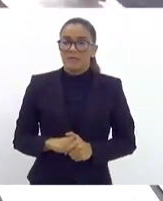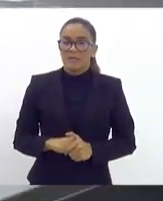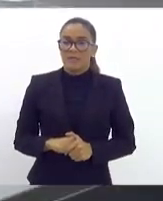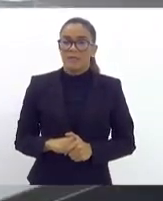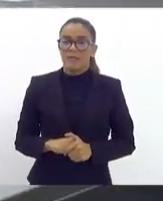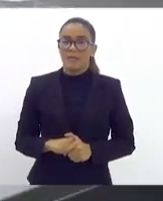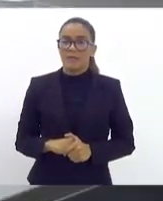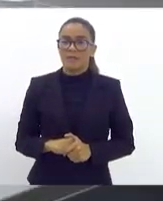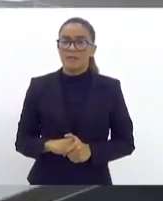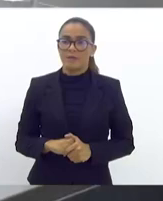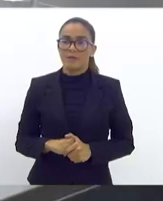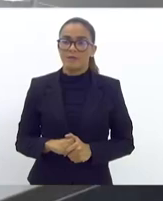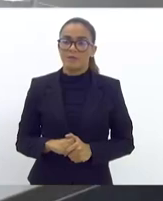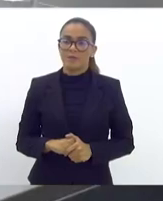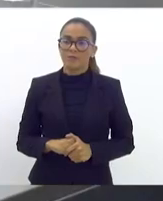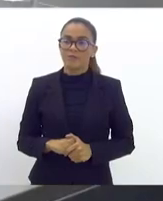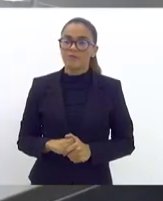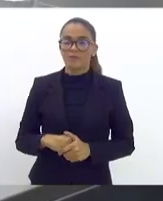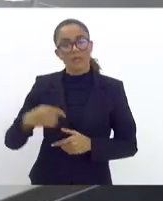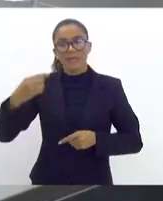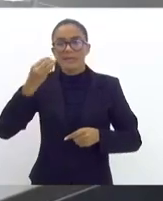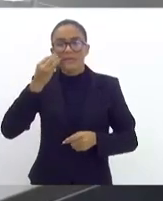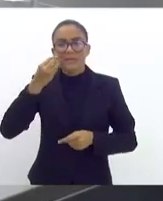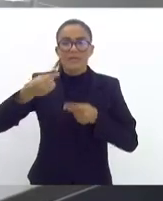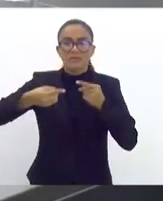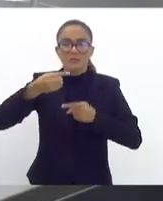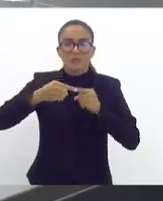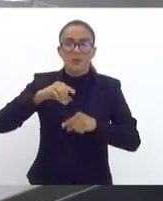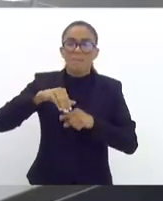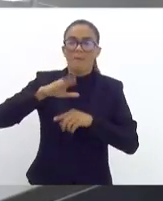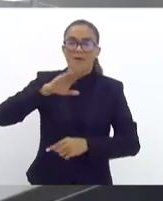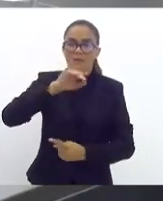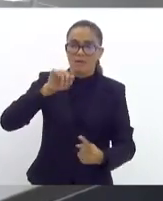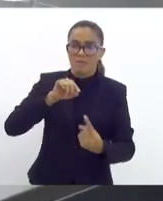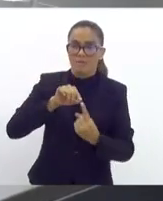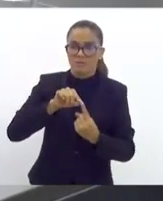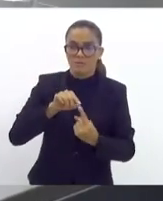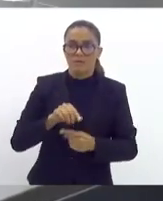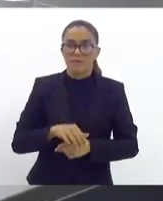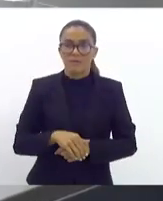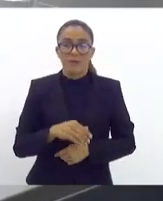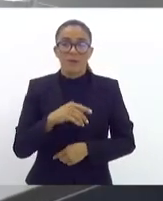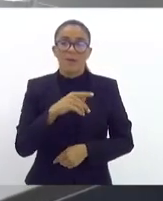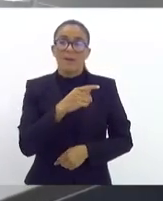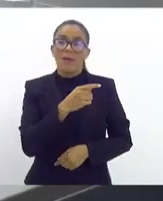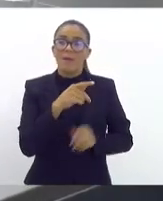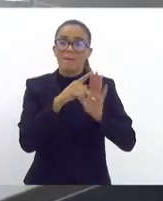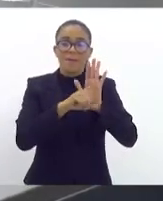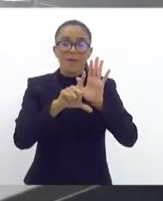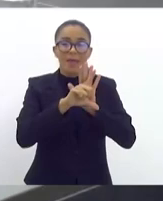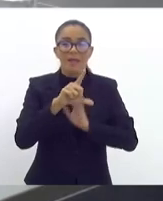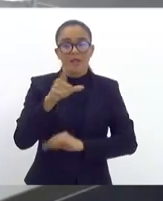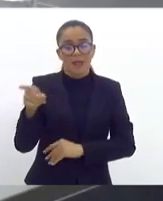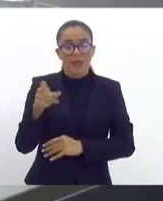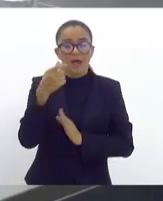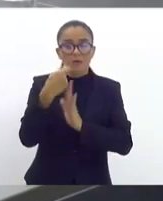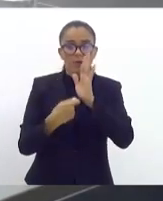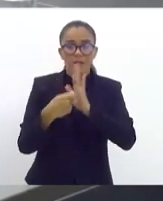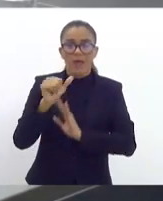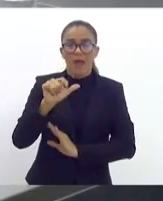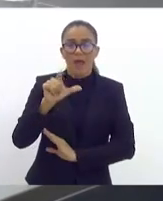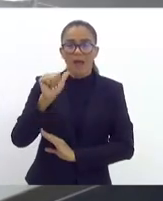aqui tentar fazer discussões mais objetivas tem nove da pauta o PL 19 de 2023 de autoria do deputado